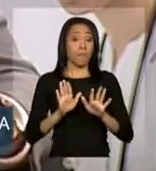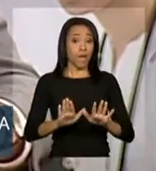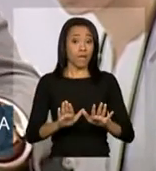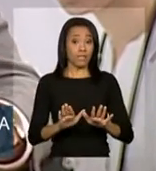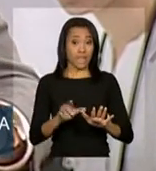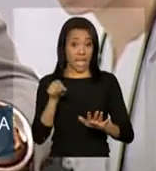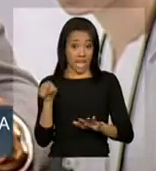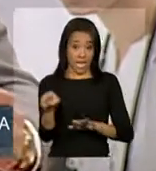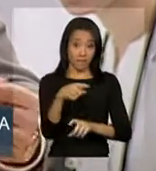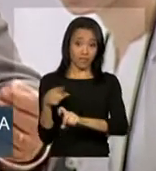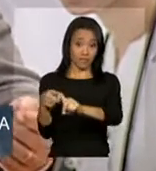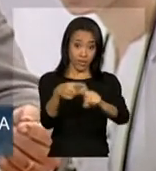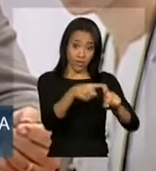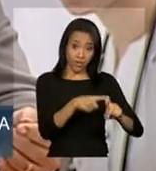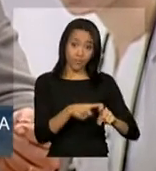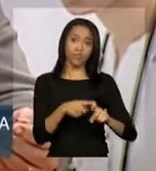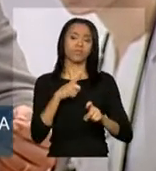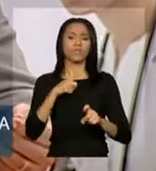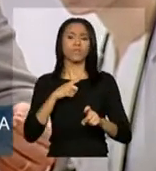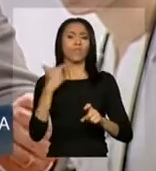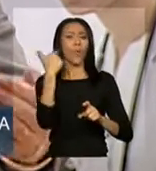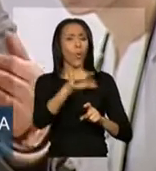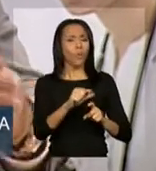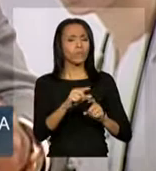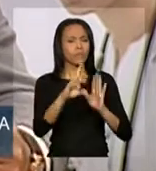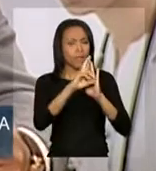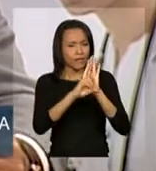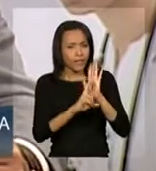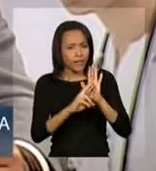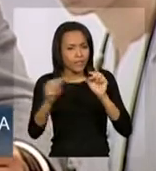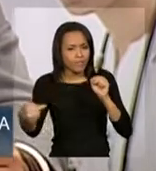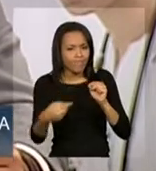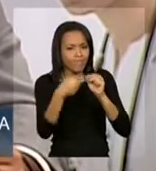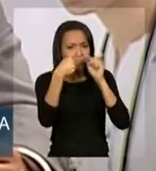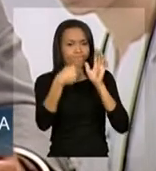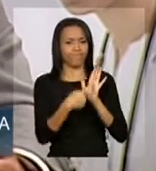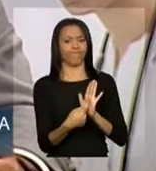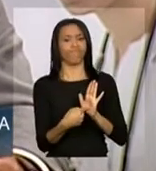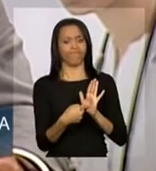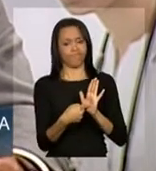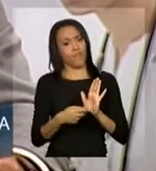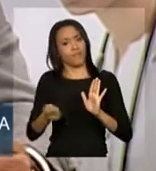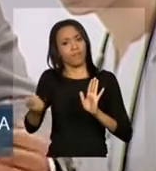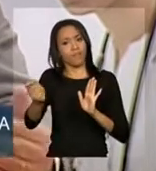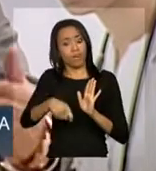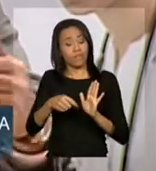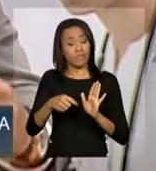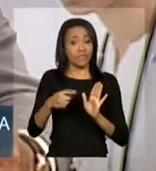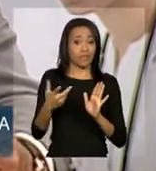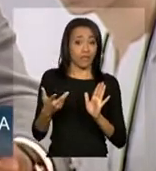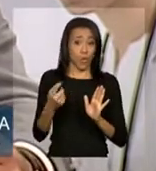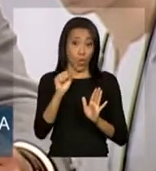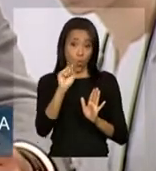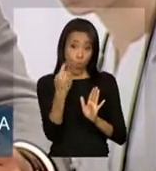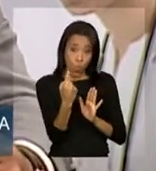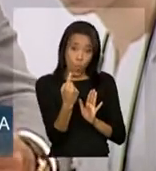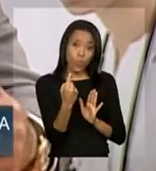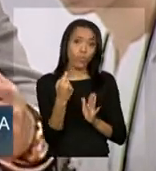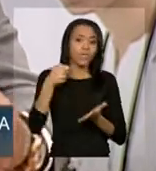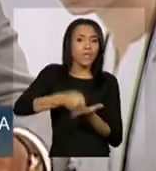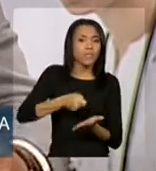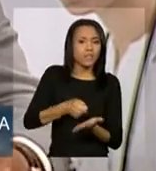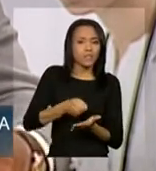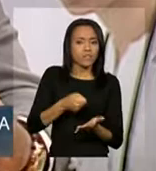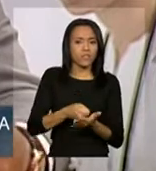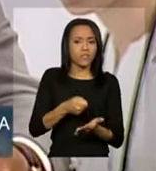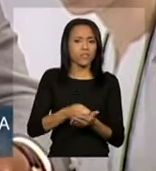T uma outra situação que é requerida pelo programa que nós entendemos que aí poderá eh ter uma dificuldade porque uma das questões estão exigidas é